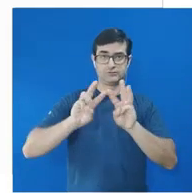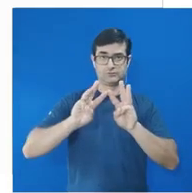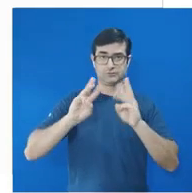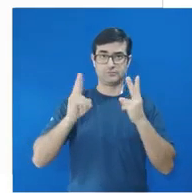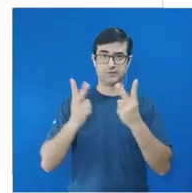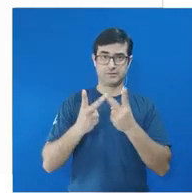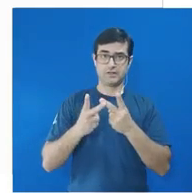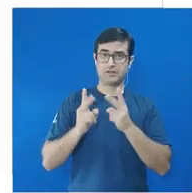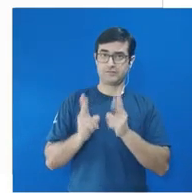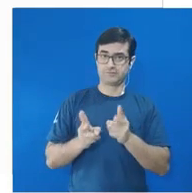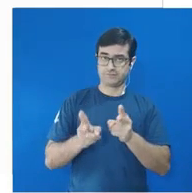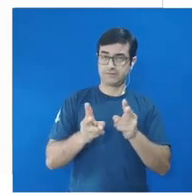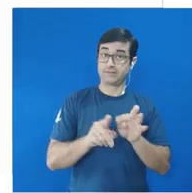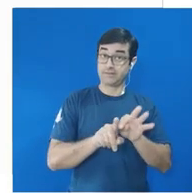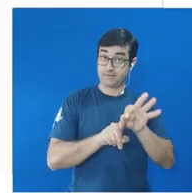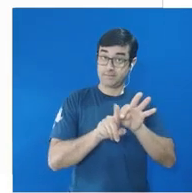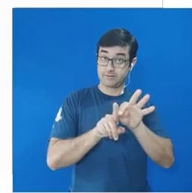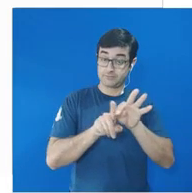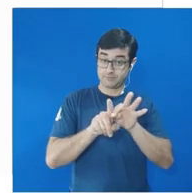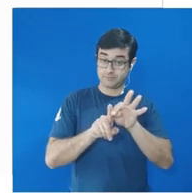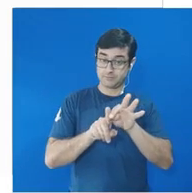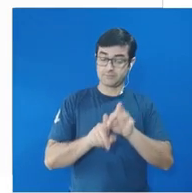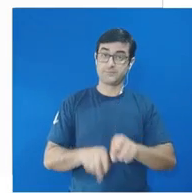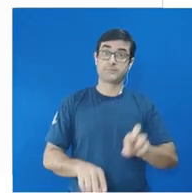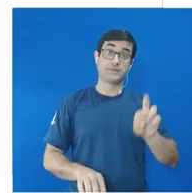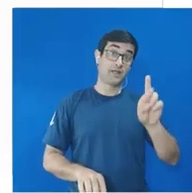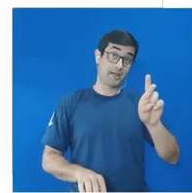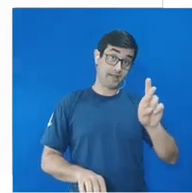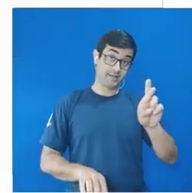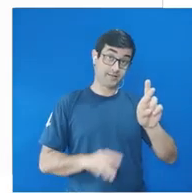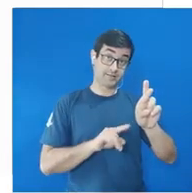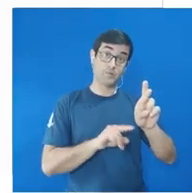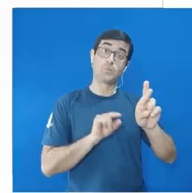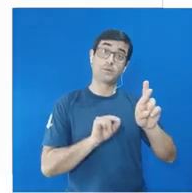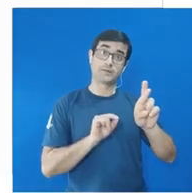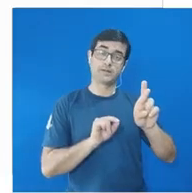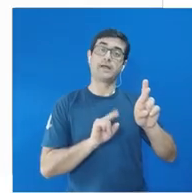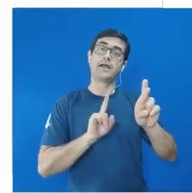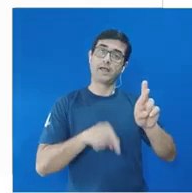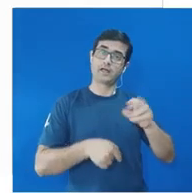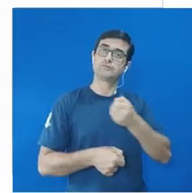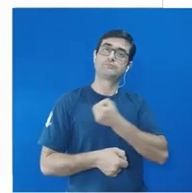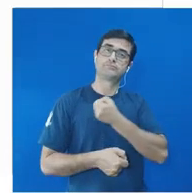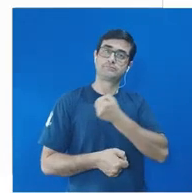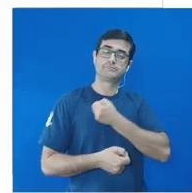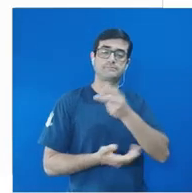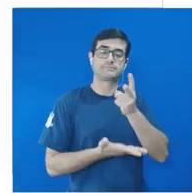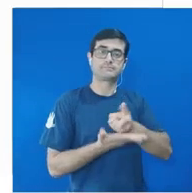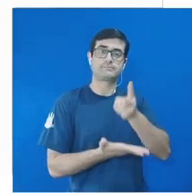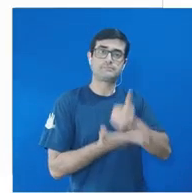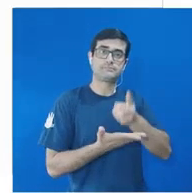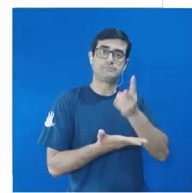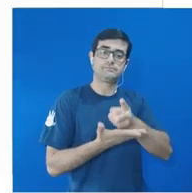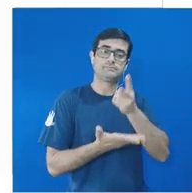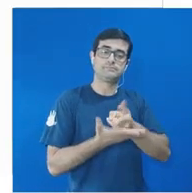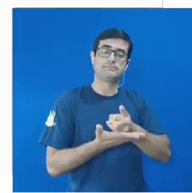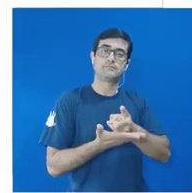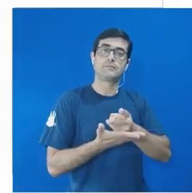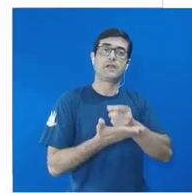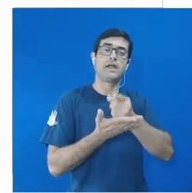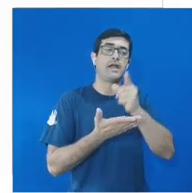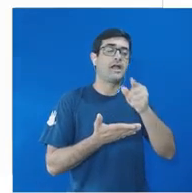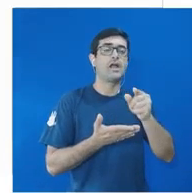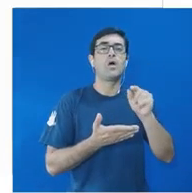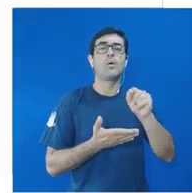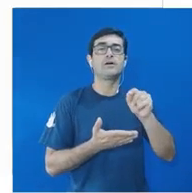temperatura? R é uma constante. Ela é uma constante chamada constante geral dos gases e ela